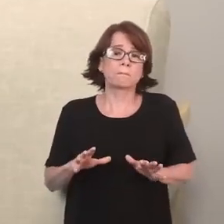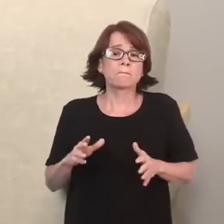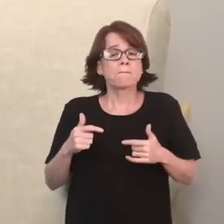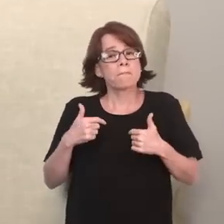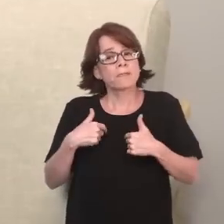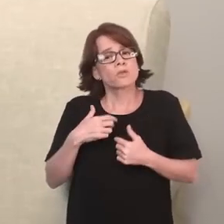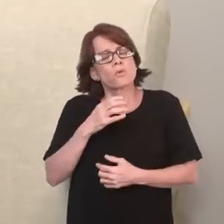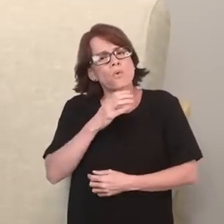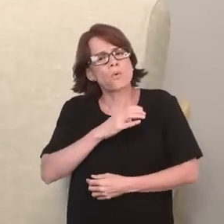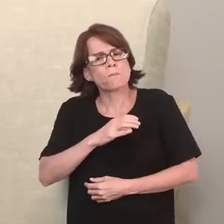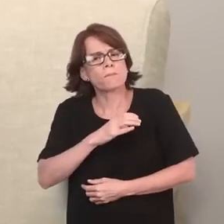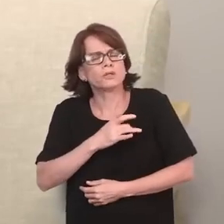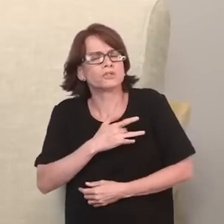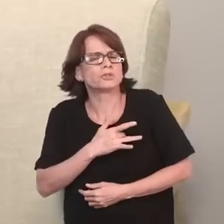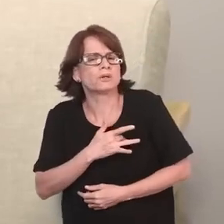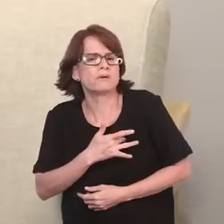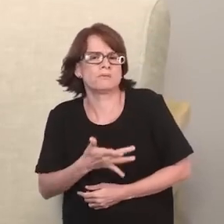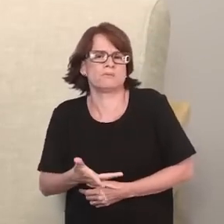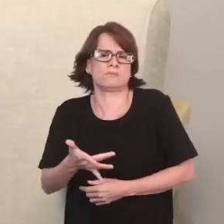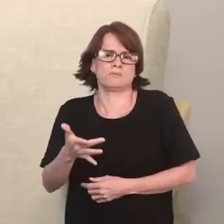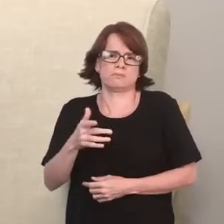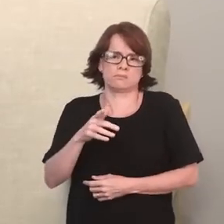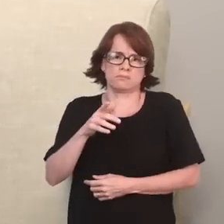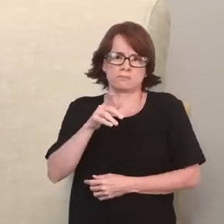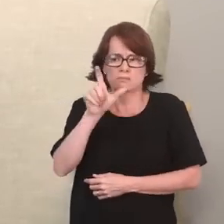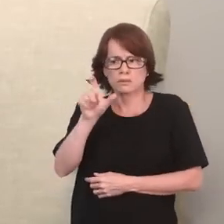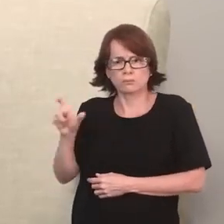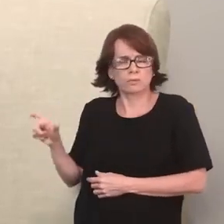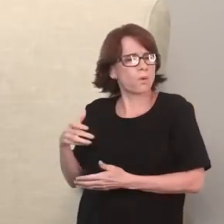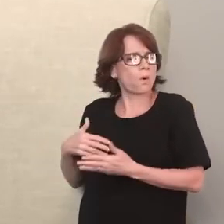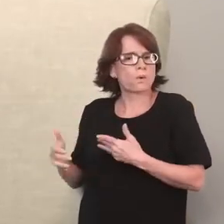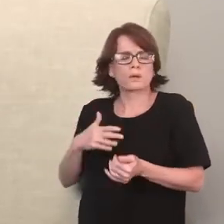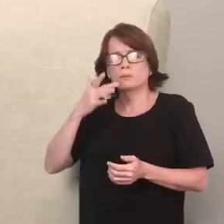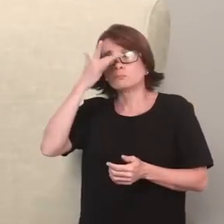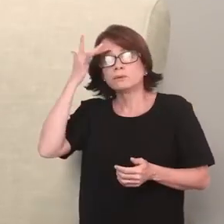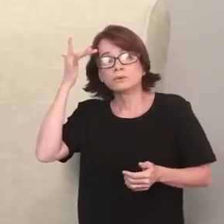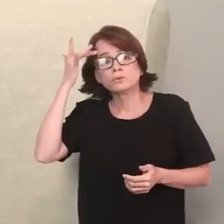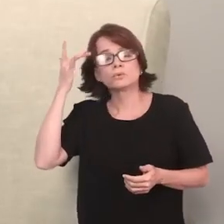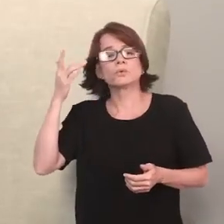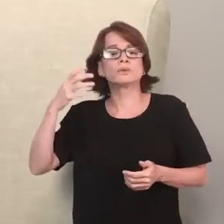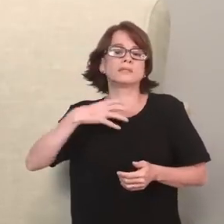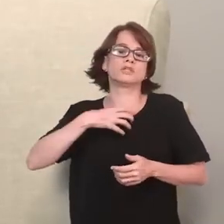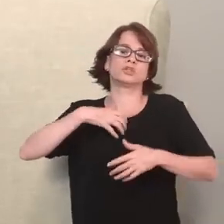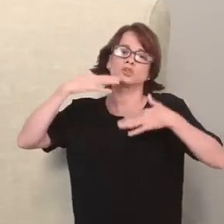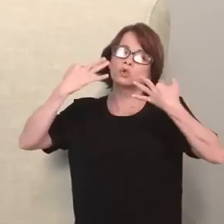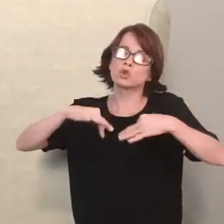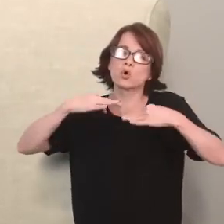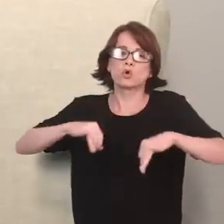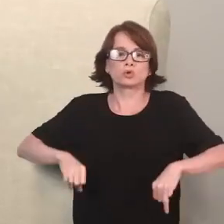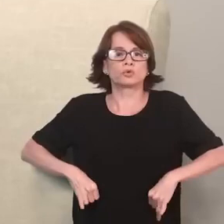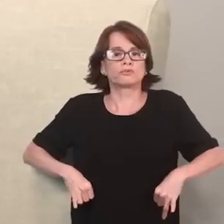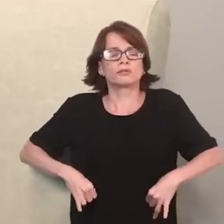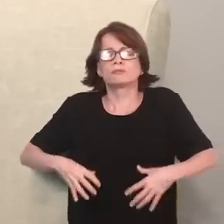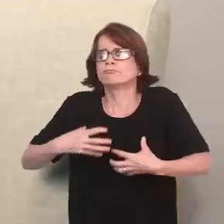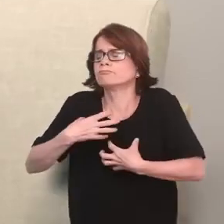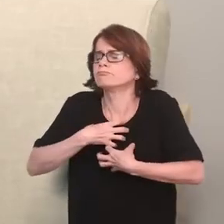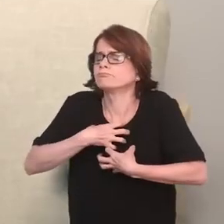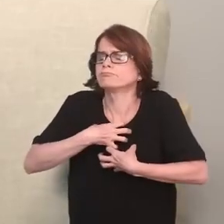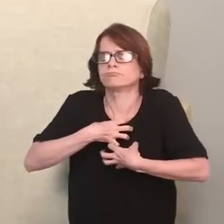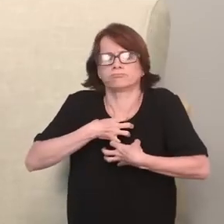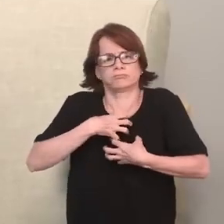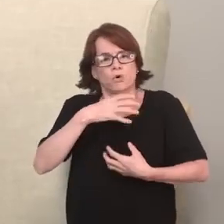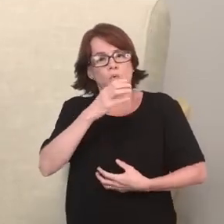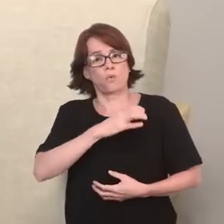exemplo, eu tenho muita compaixão pelas pessoas. Por qualquer pessoa que esteja numa situação de dor, de sofrimento, eu tenho